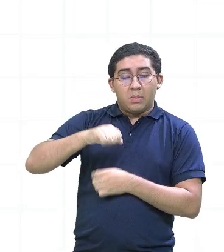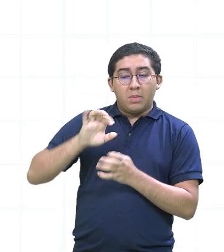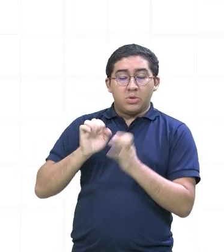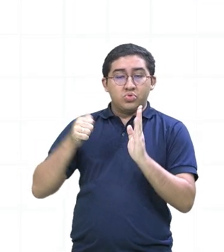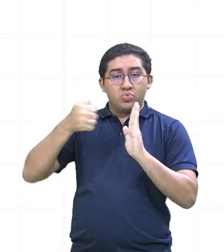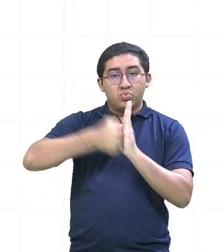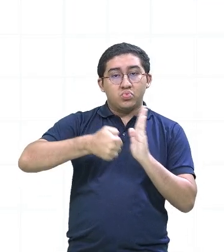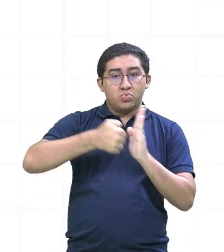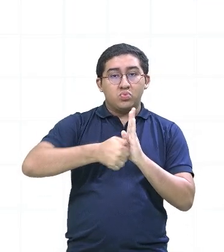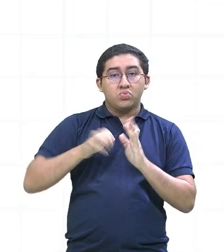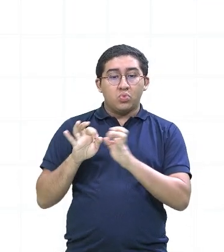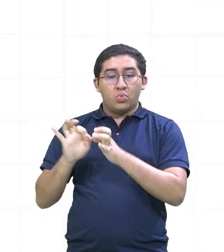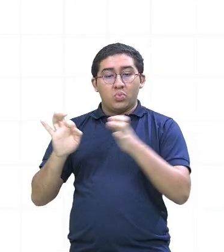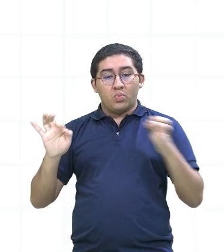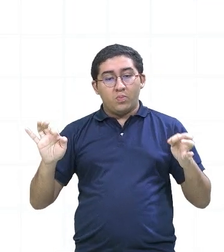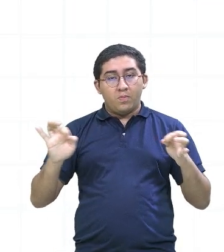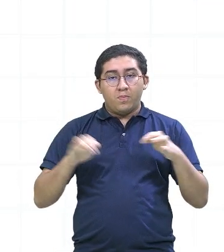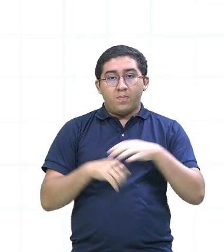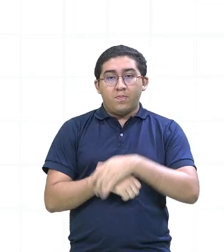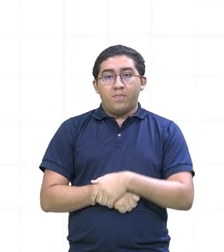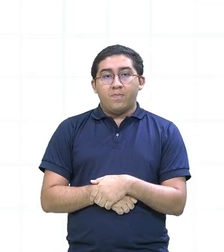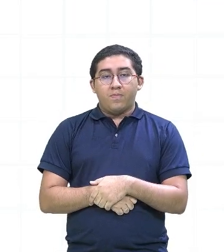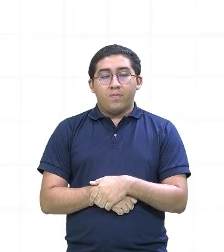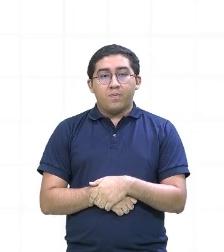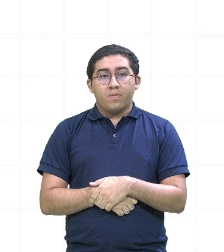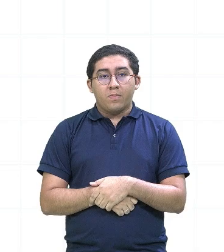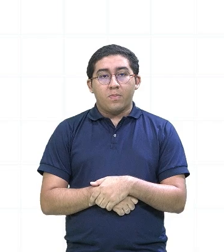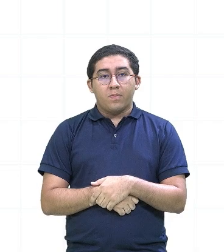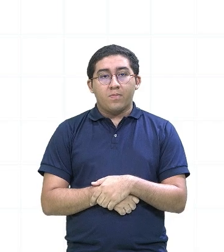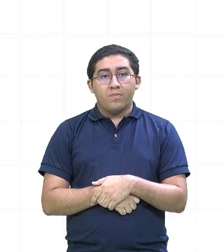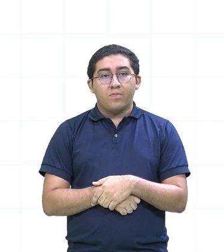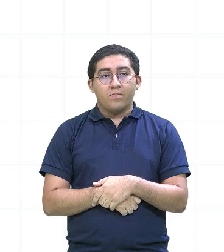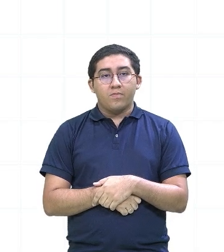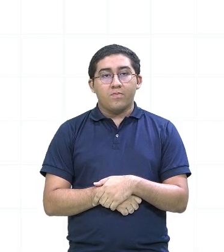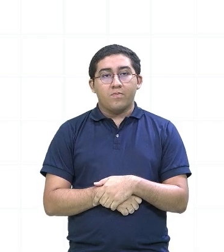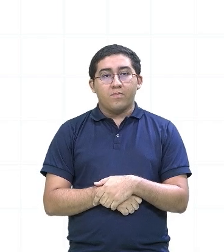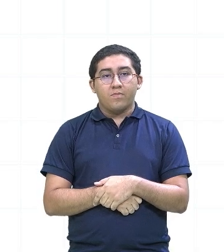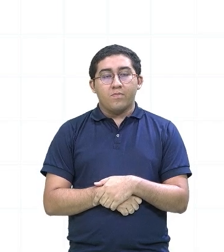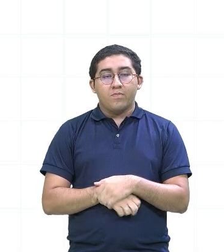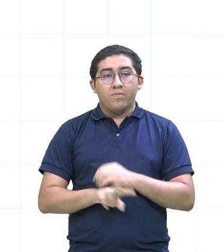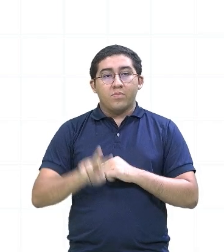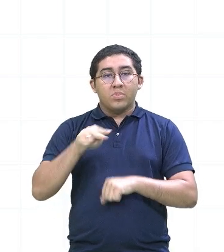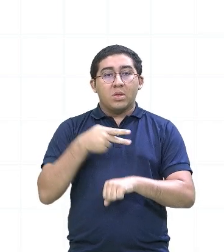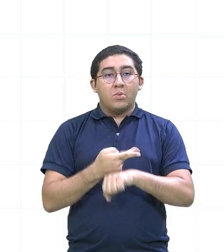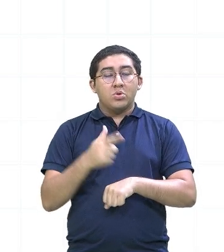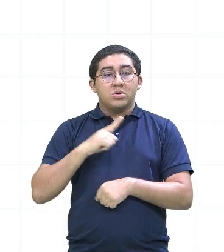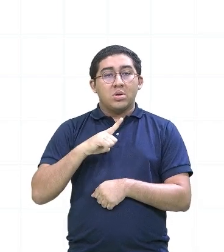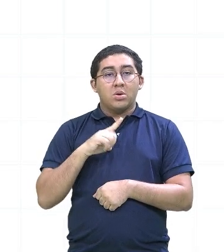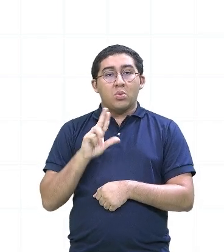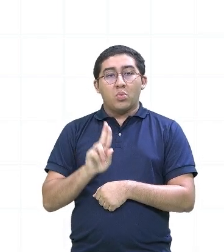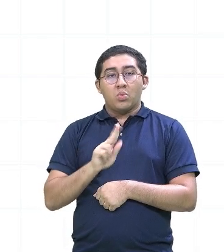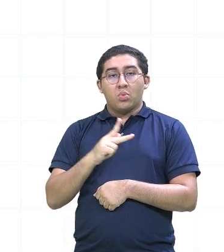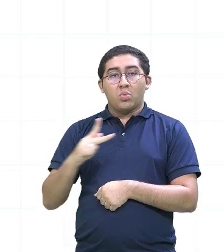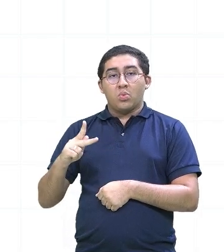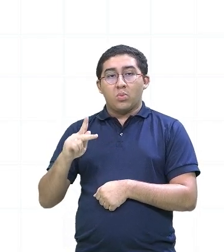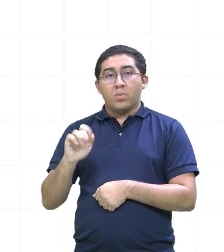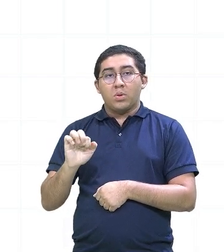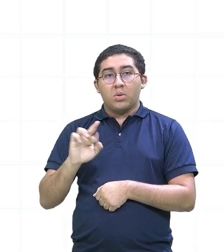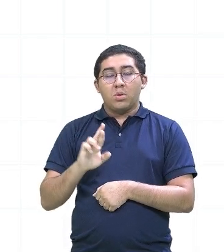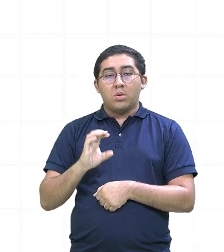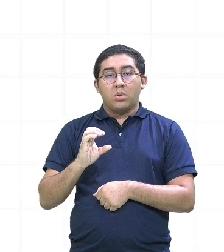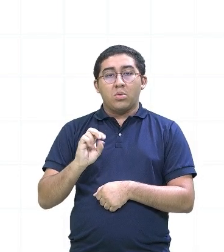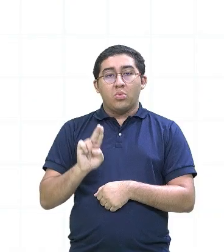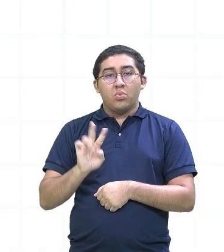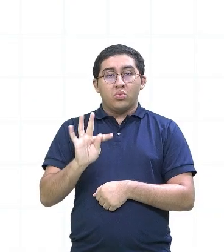lado para o outro. E depois nós temos o uppercut, que é o contrário, né, do swing. É